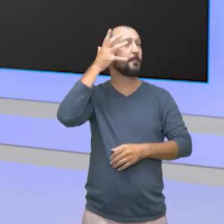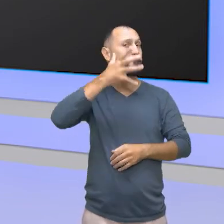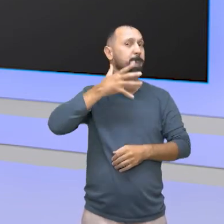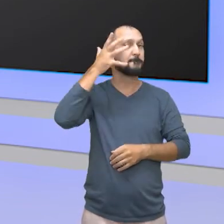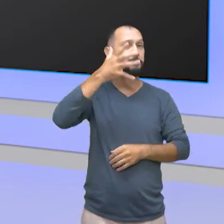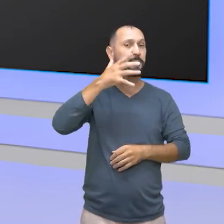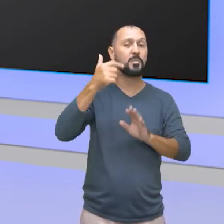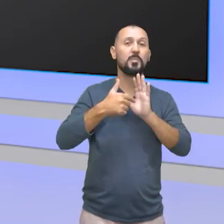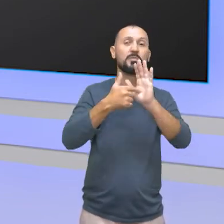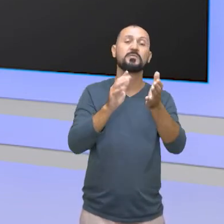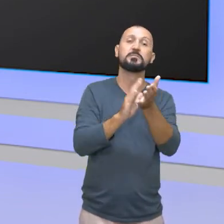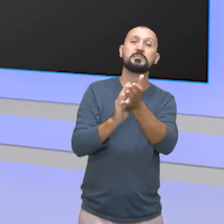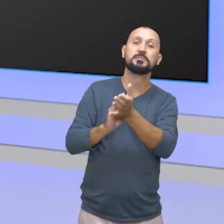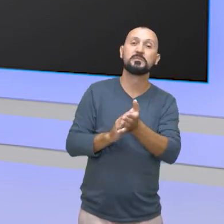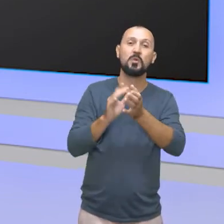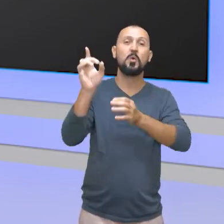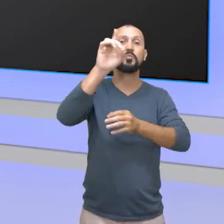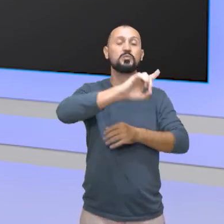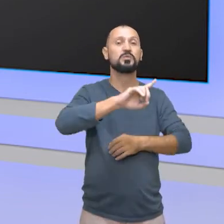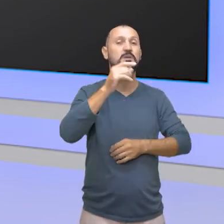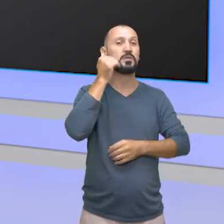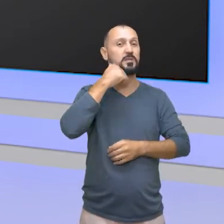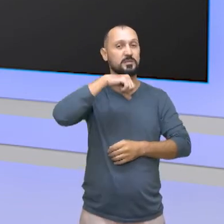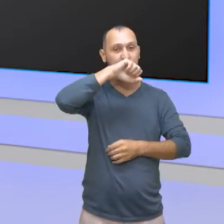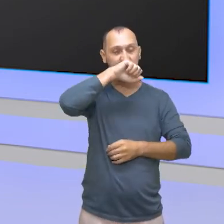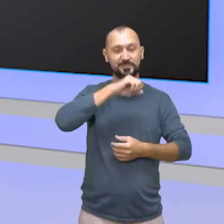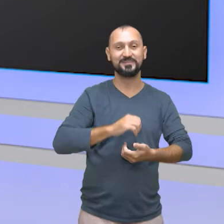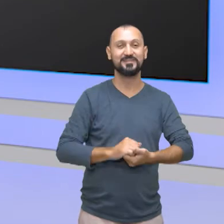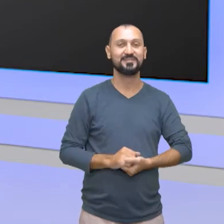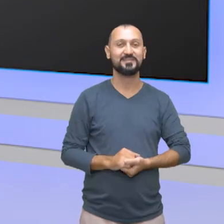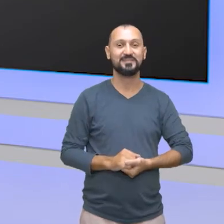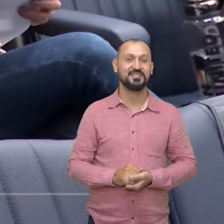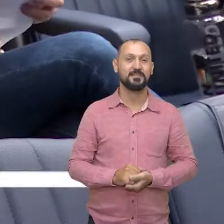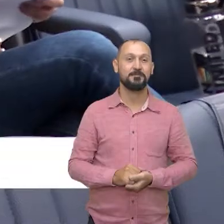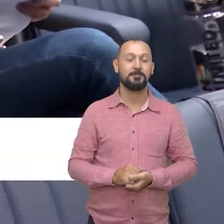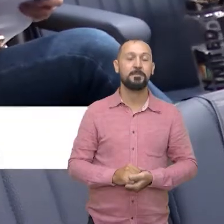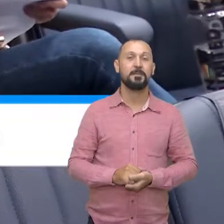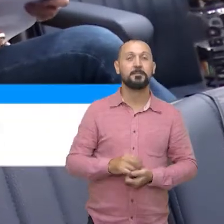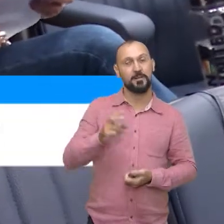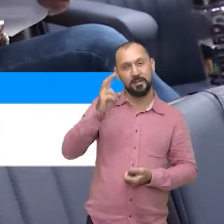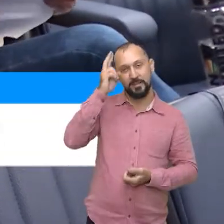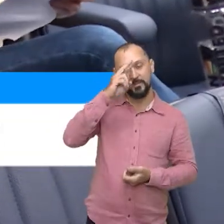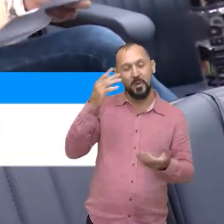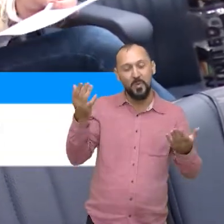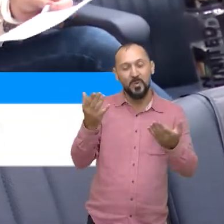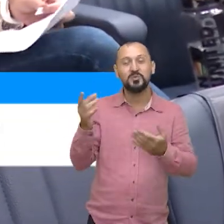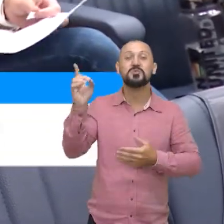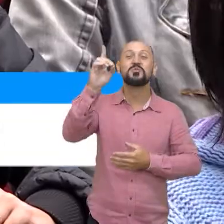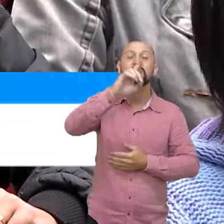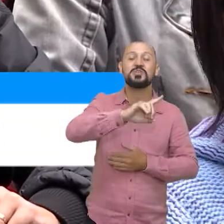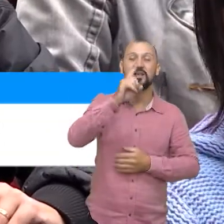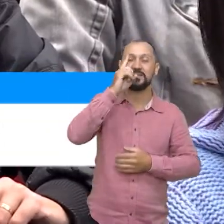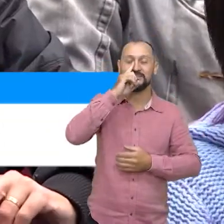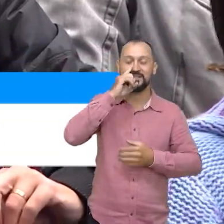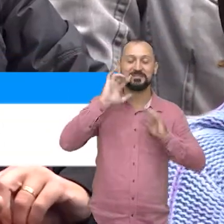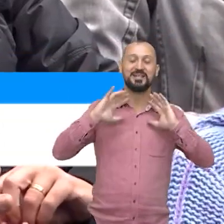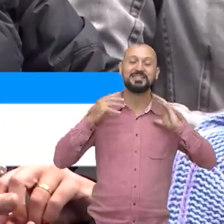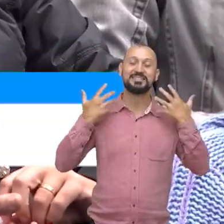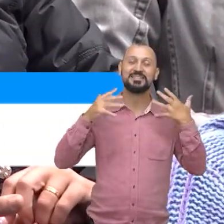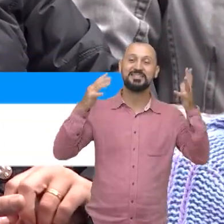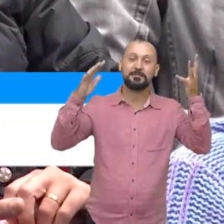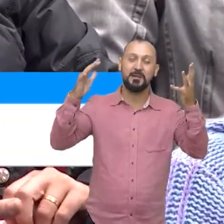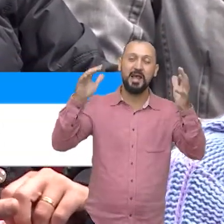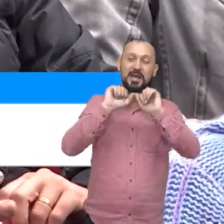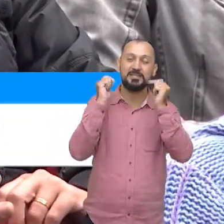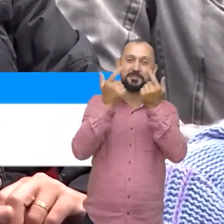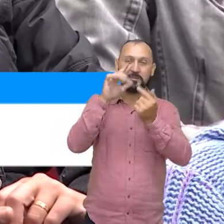pós-pandemia, uma palestra prestou homenagem ao Dia das Mães. Para celebrar o Dia das Mães, a Assembleia Legislativa